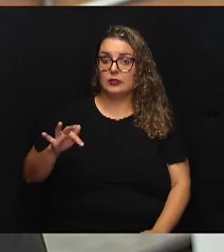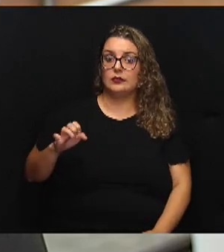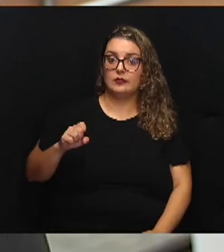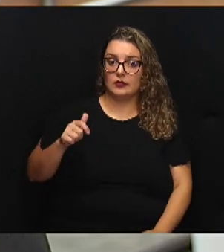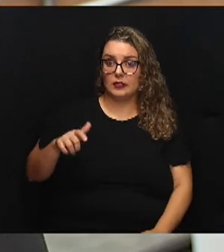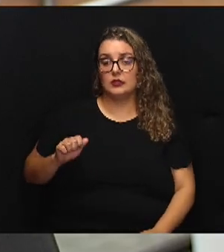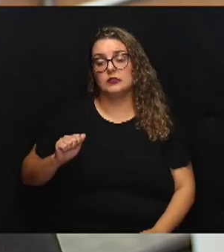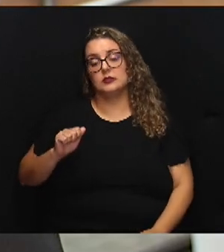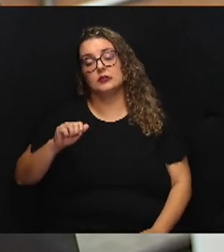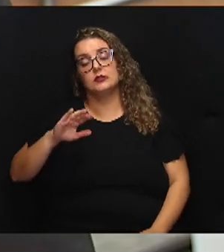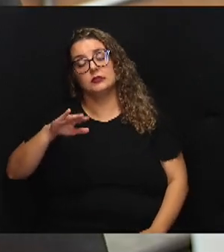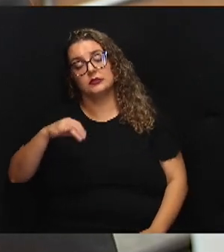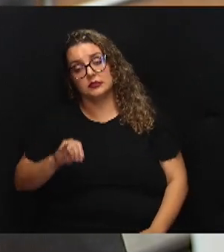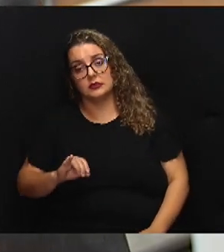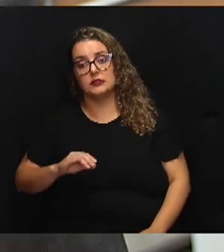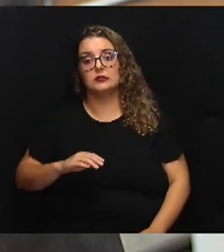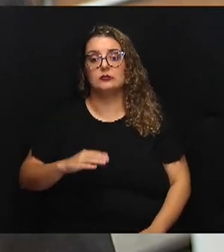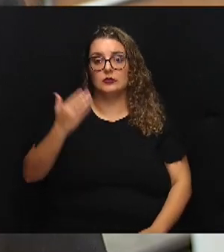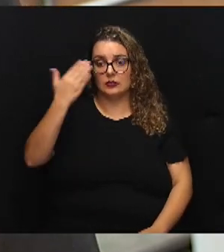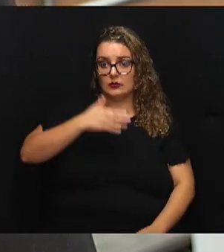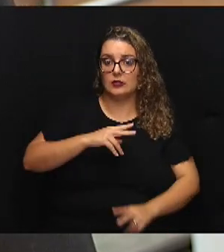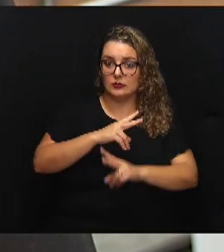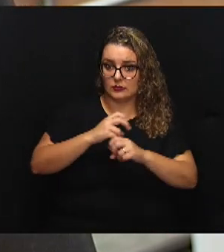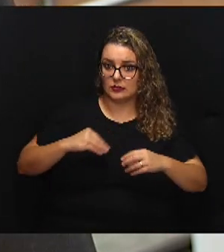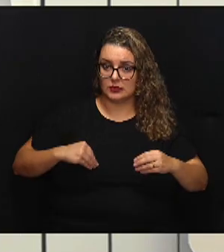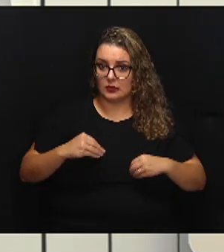caso constatado no exame toxicológico.